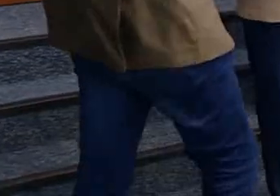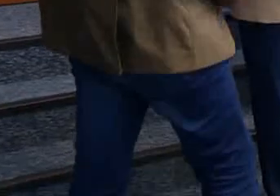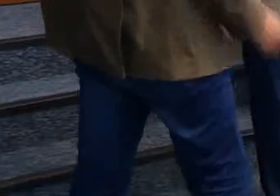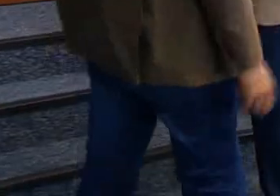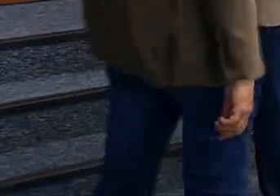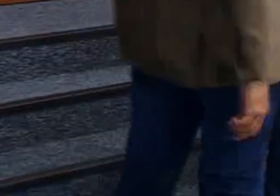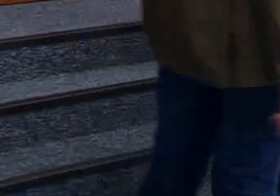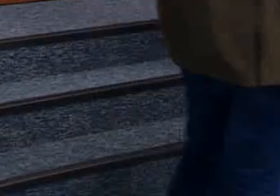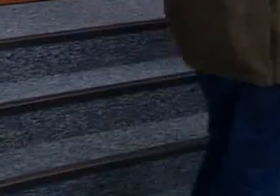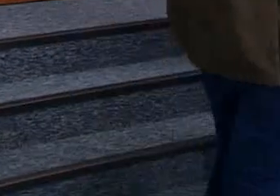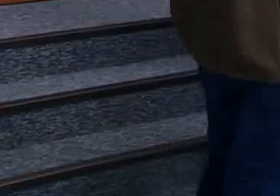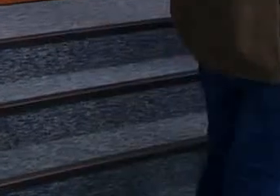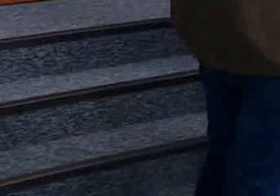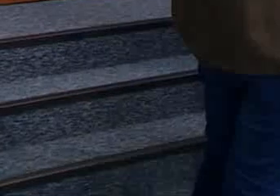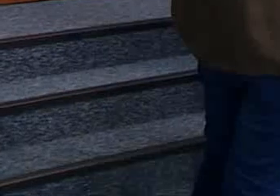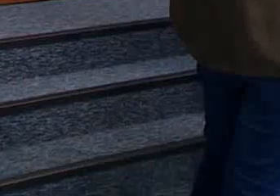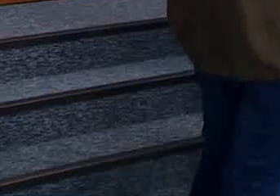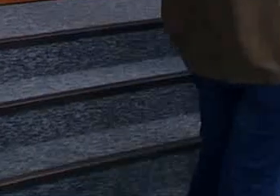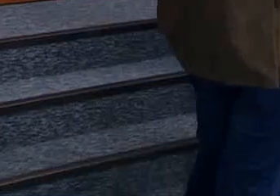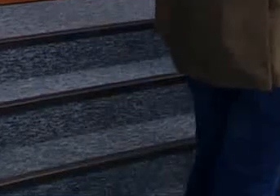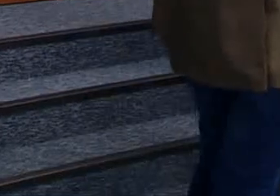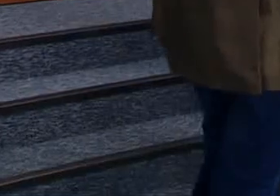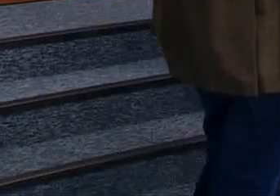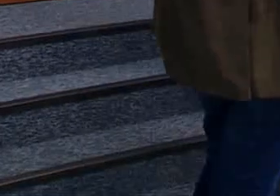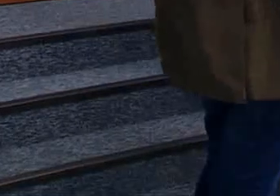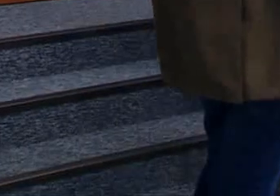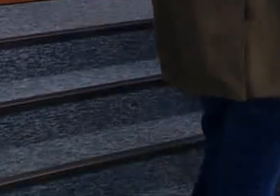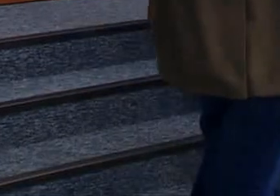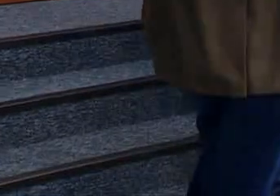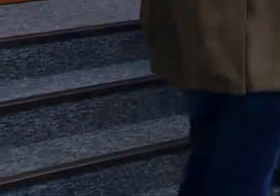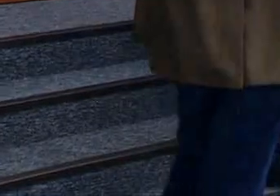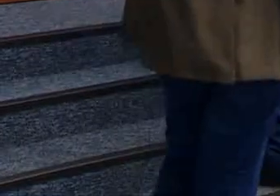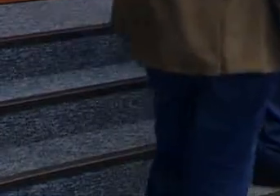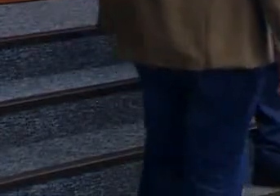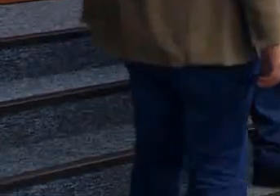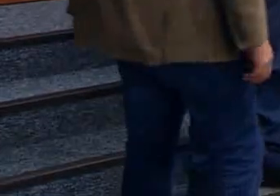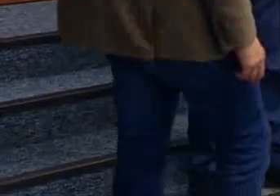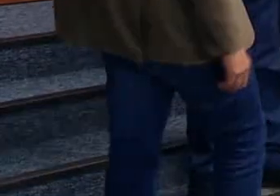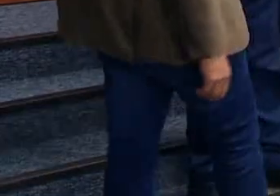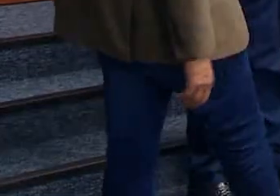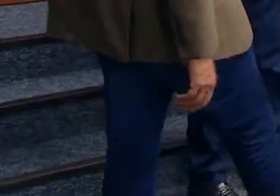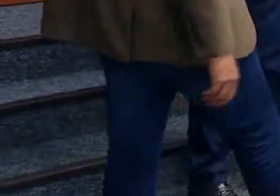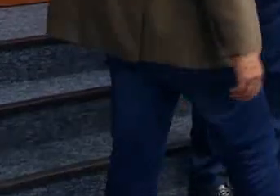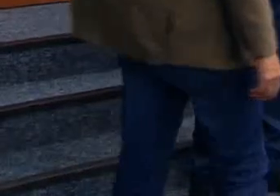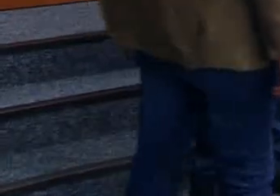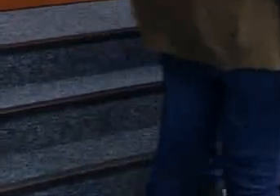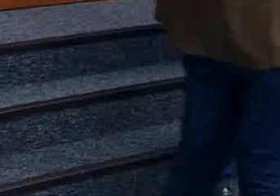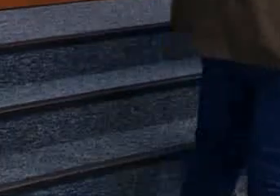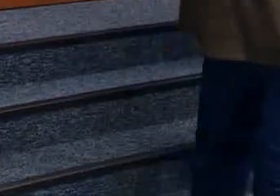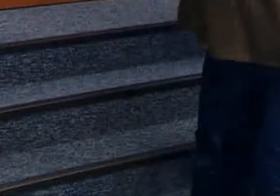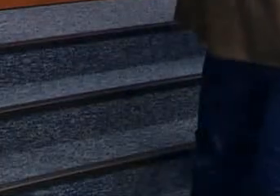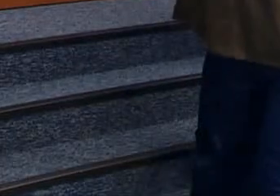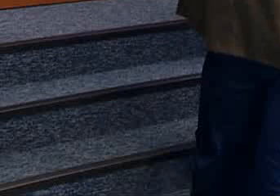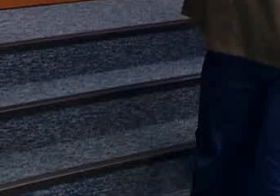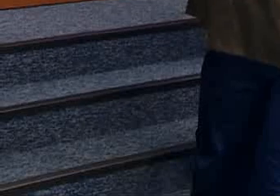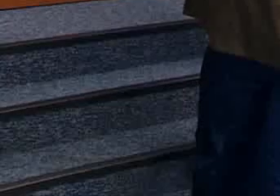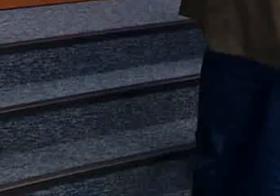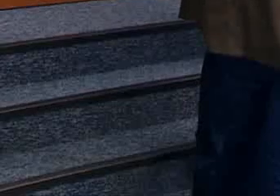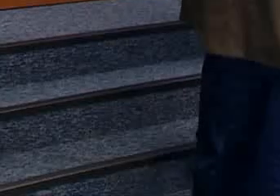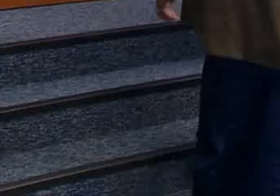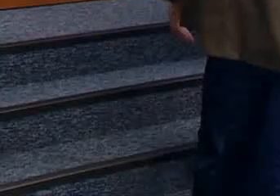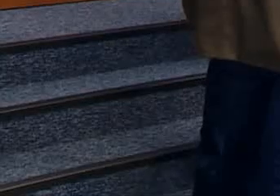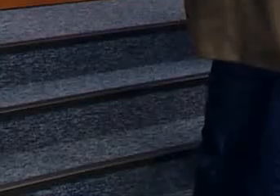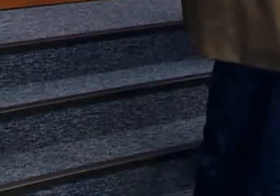que homenageia Matheus Ribeiro, vereador Donizete, vereadora Yara Bernardi, vereador Vitão